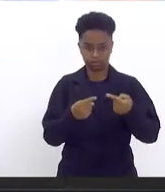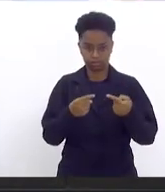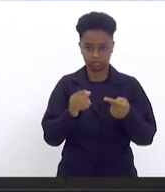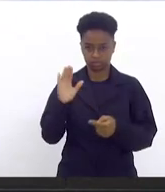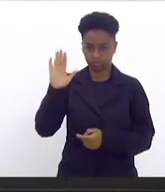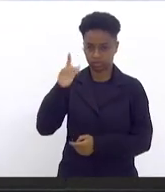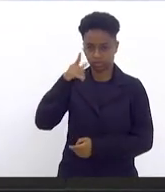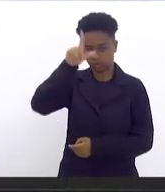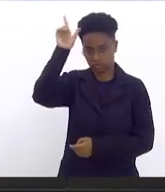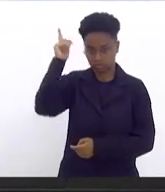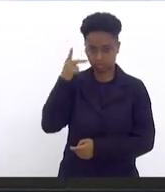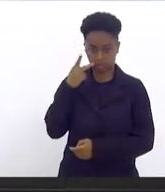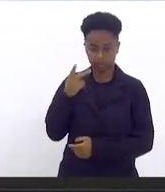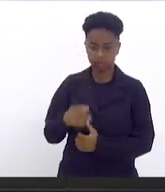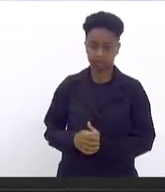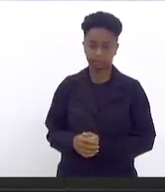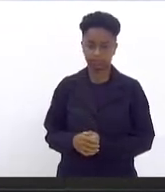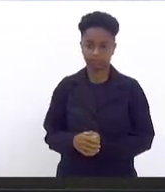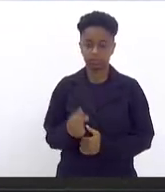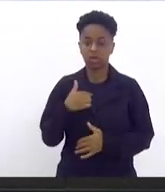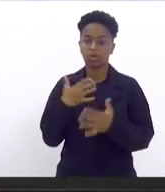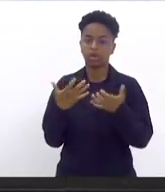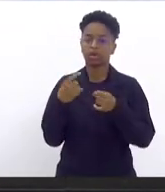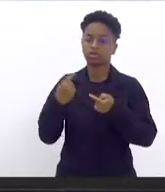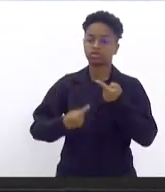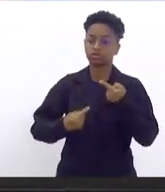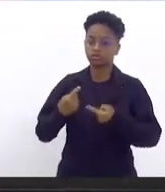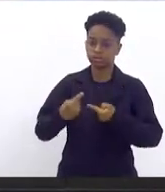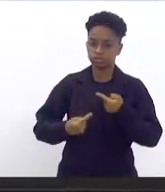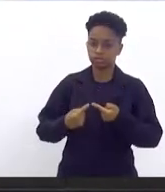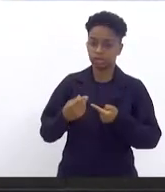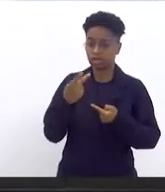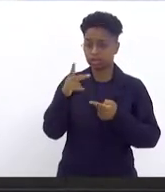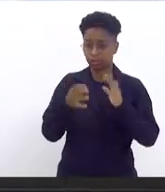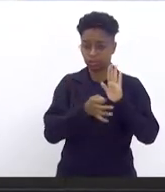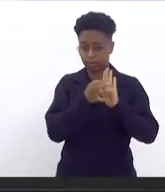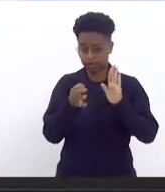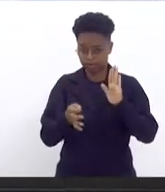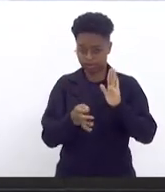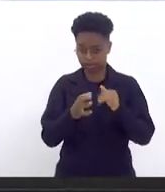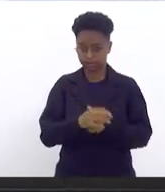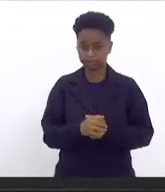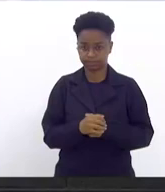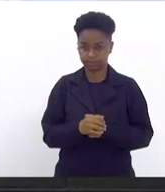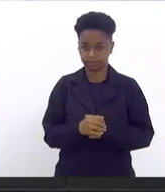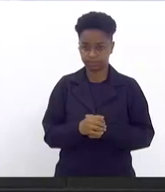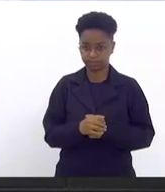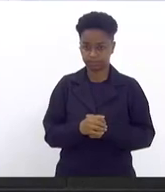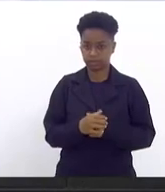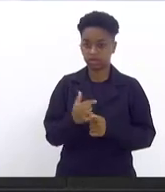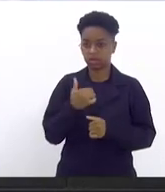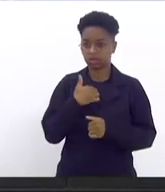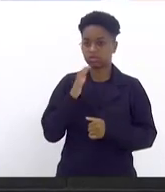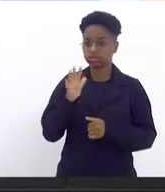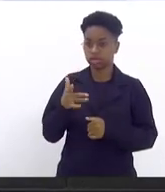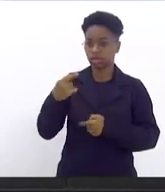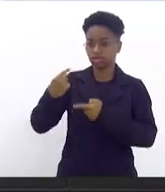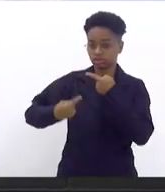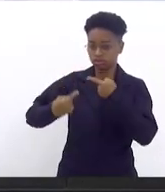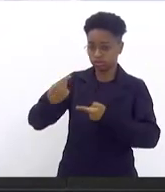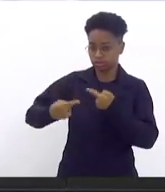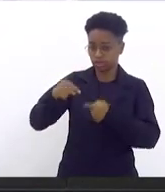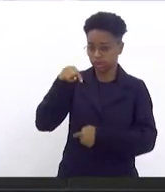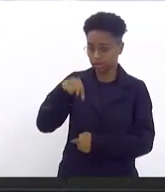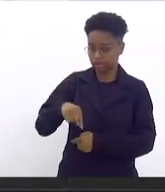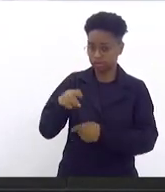Em discussão, deputado Luiz Paulo. Eu queria discutir o seu parecer. Pois não? Eu já tive uma grande discussão aqui